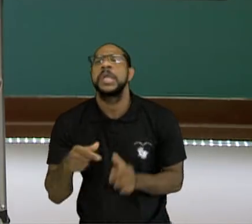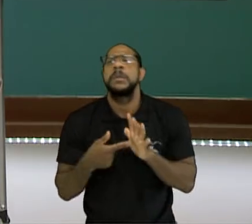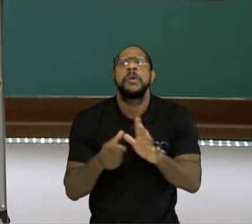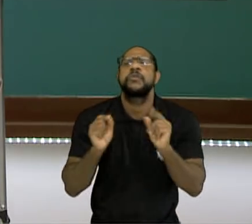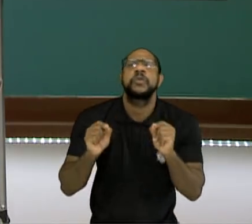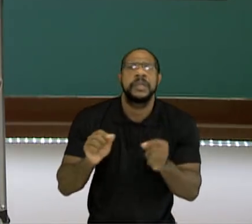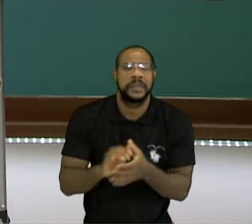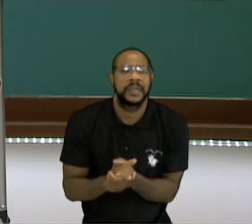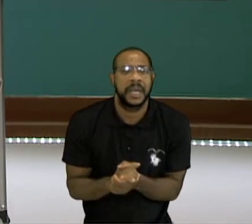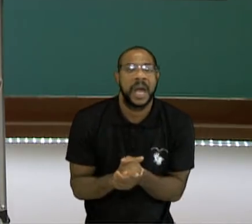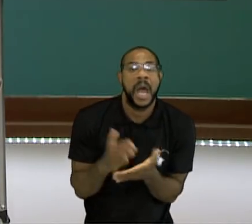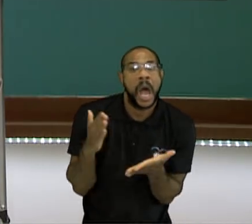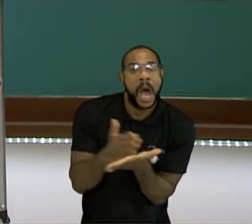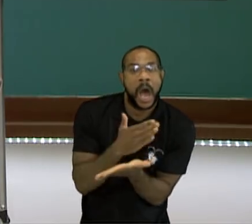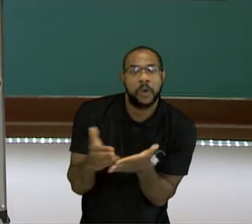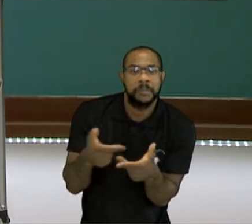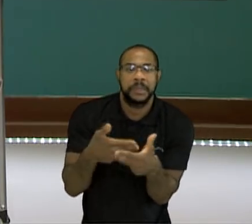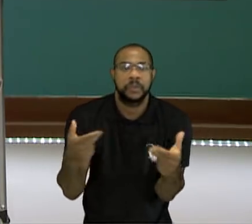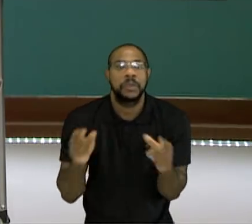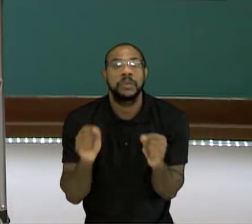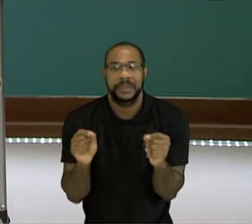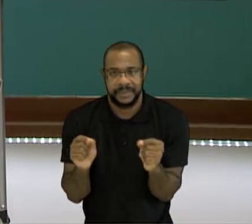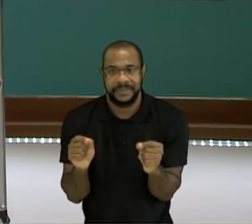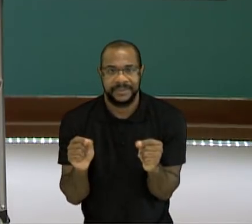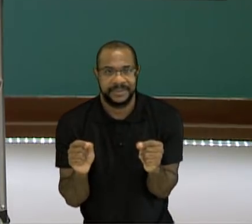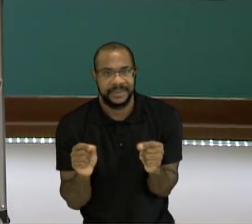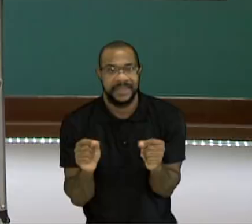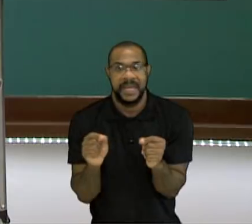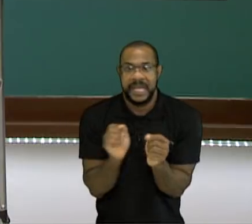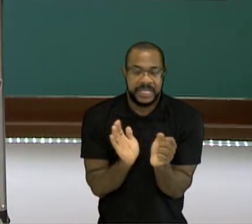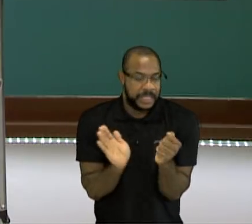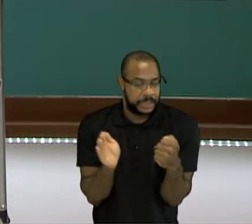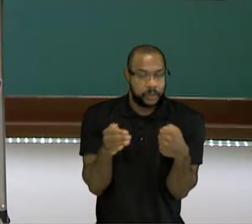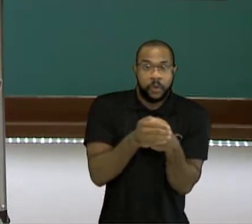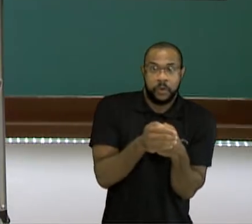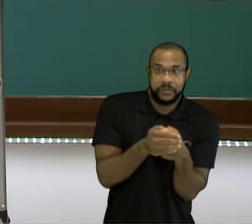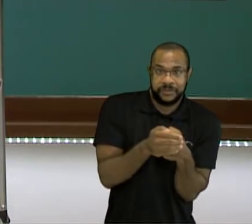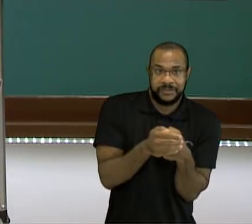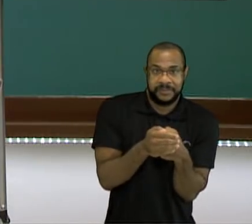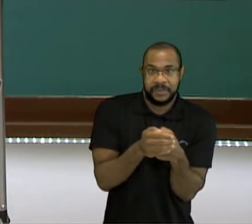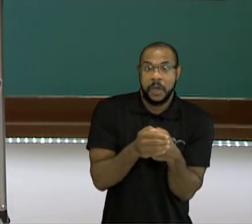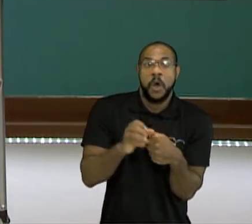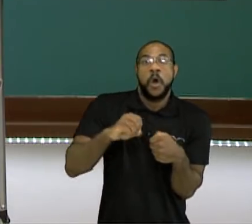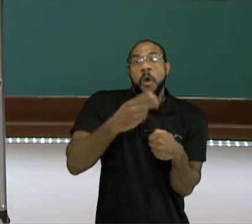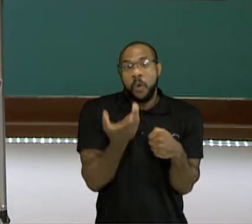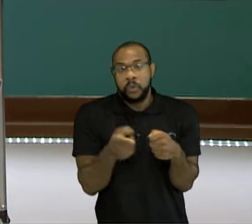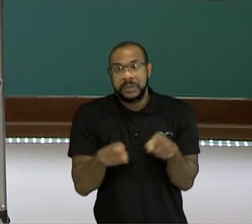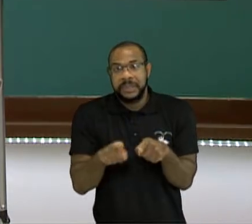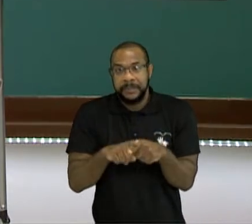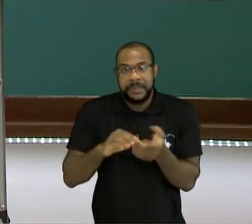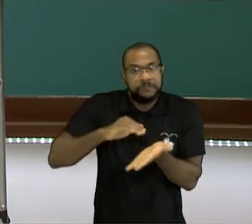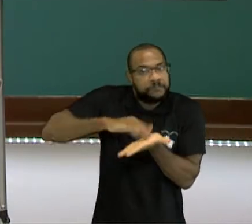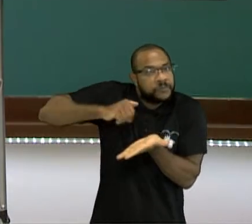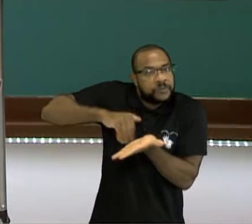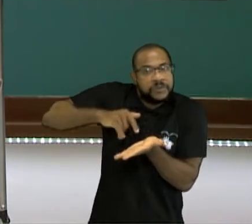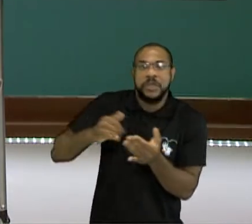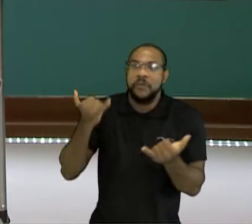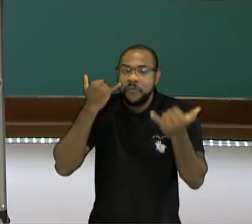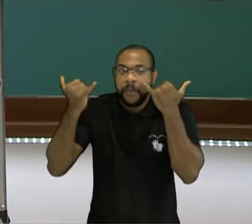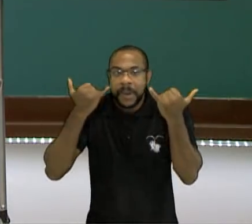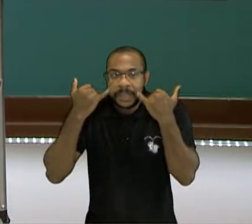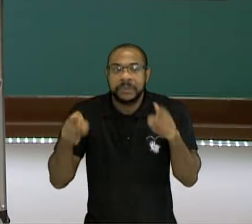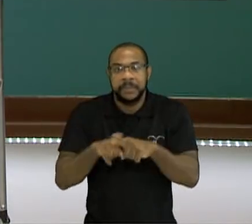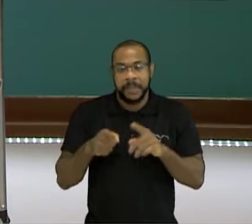nós? Algumas coisas e omite outras. Então ele pode revelar informações ou omitir informações de forma a